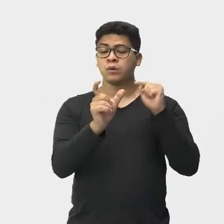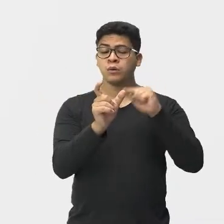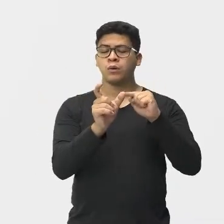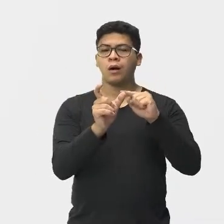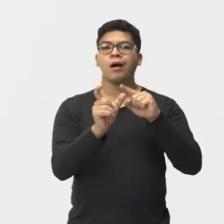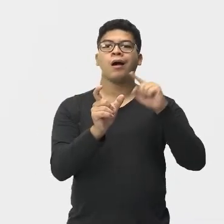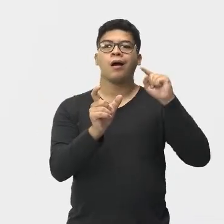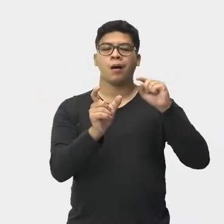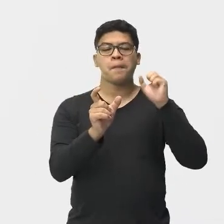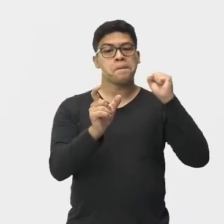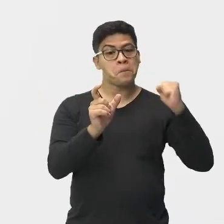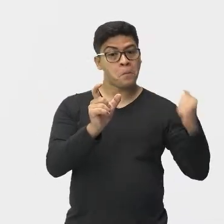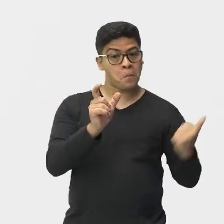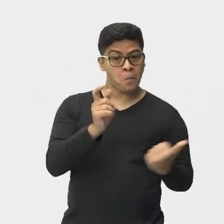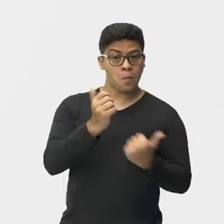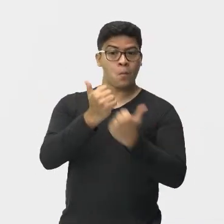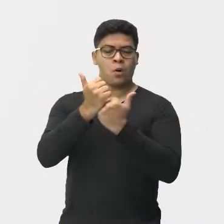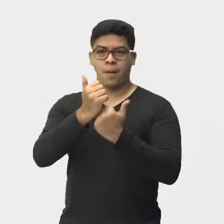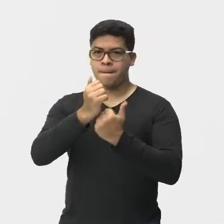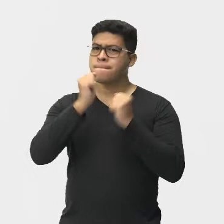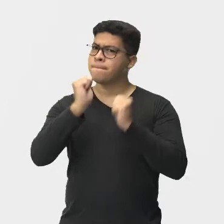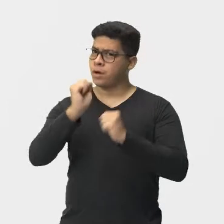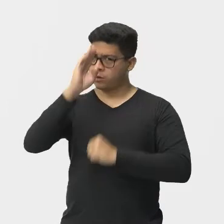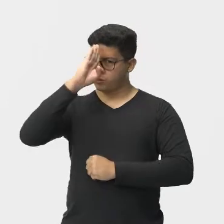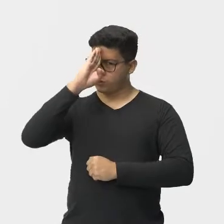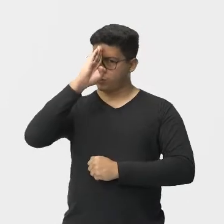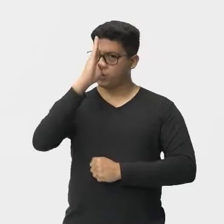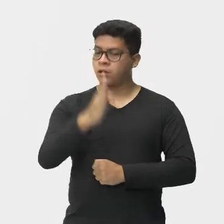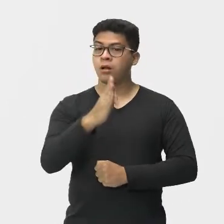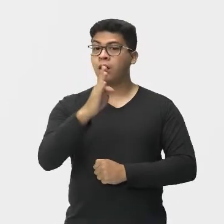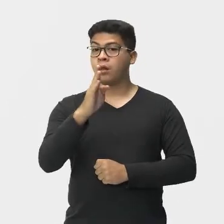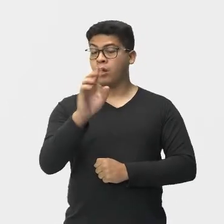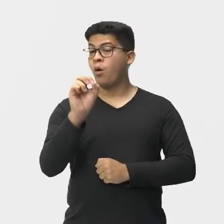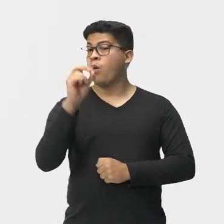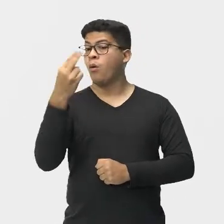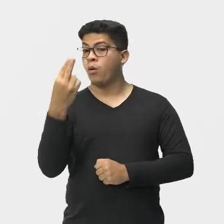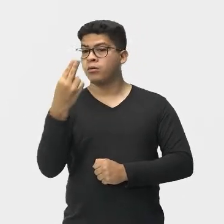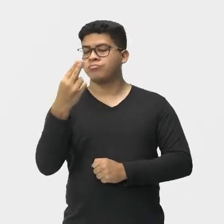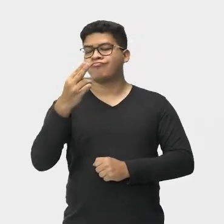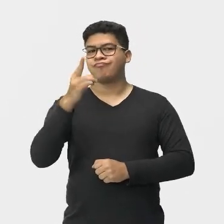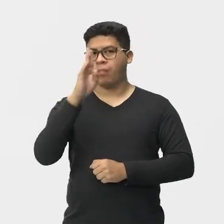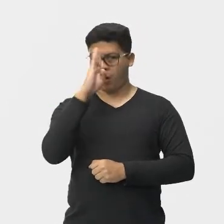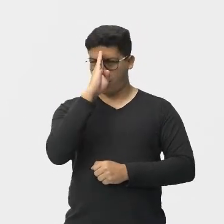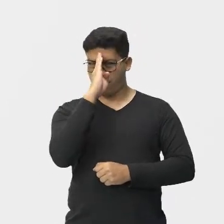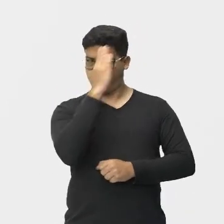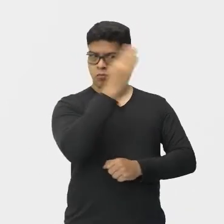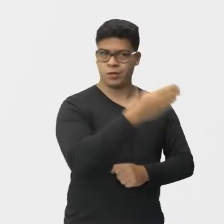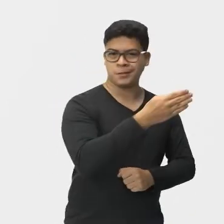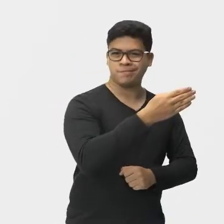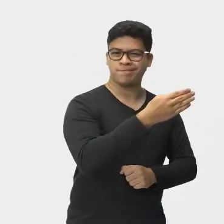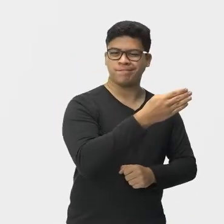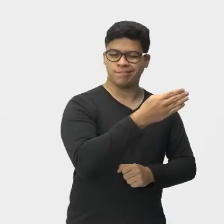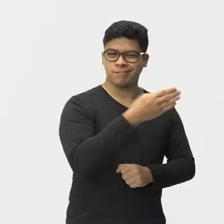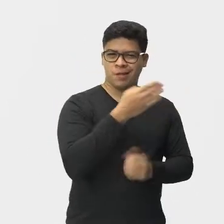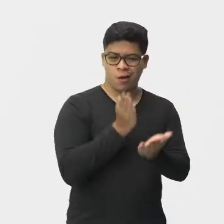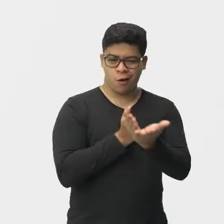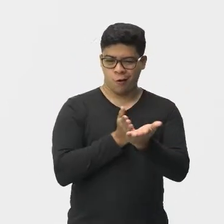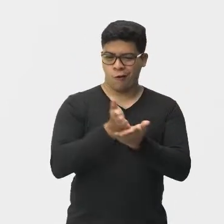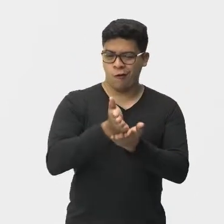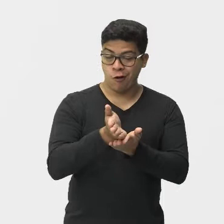que podem ser diretos, aí a gente chama de complemento direto, né? Ou indiretos, que chamamos de